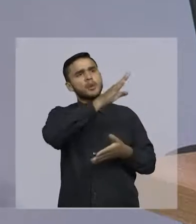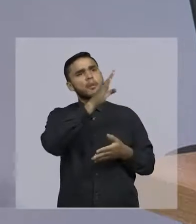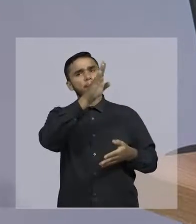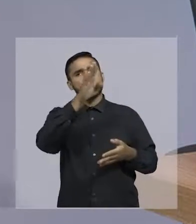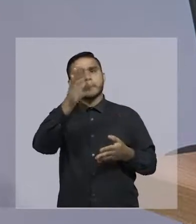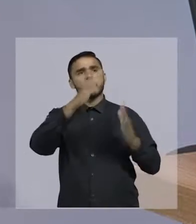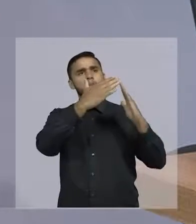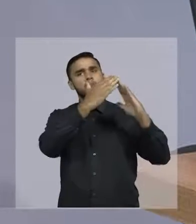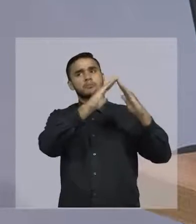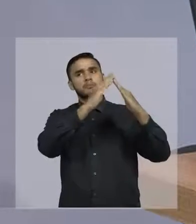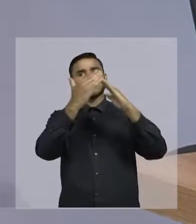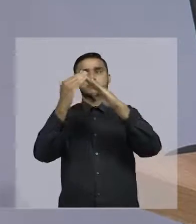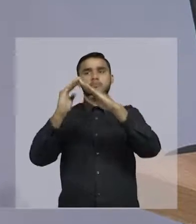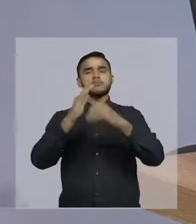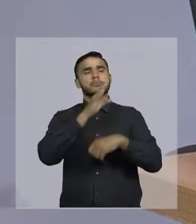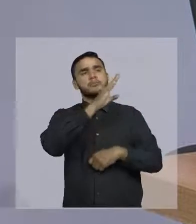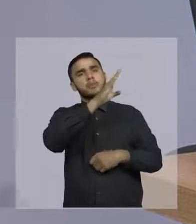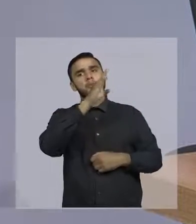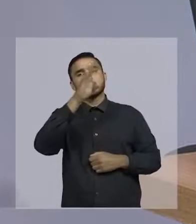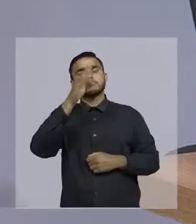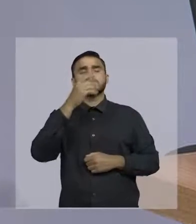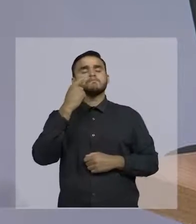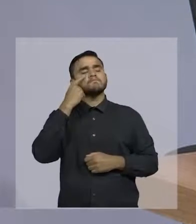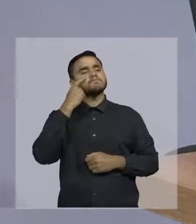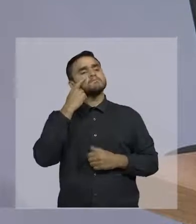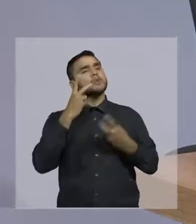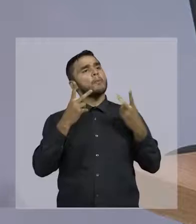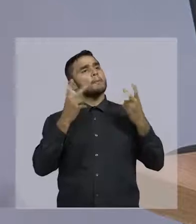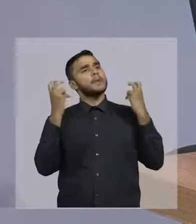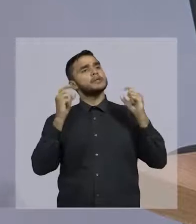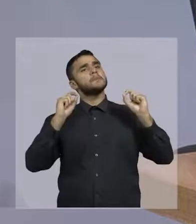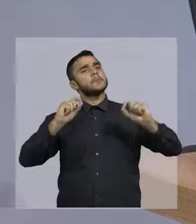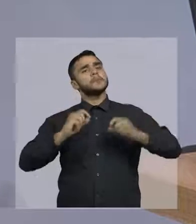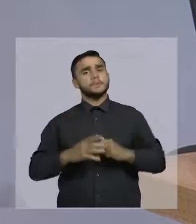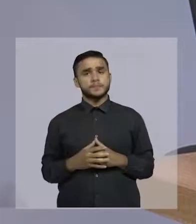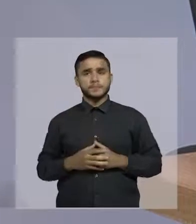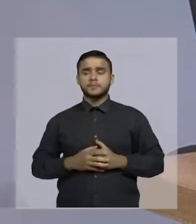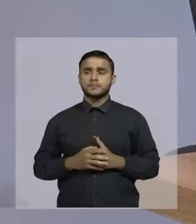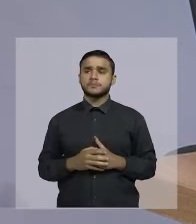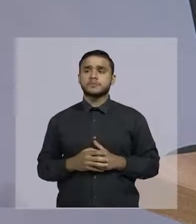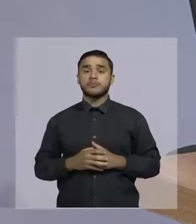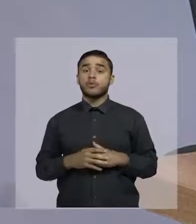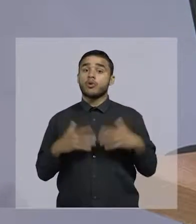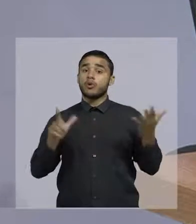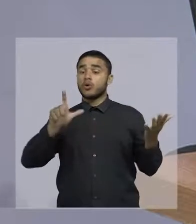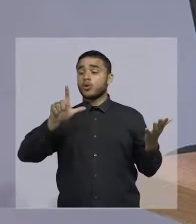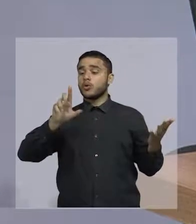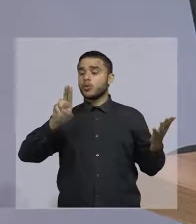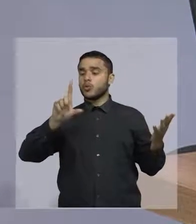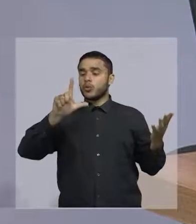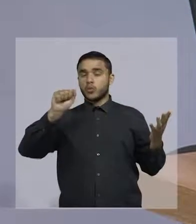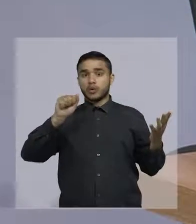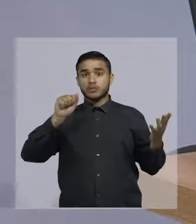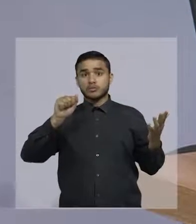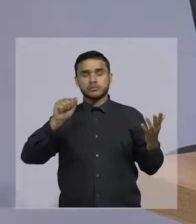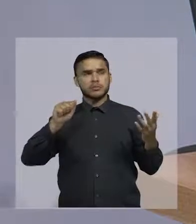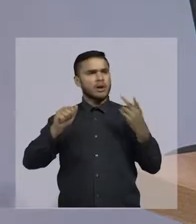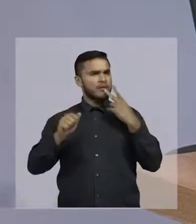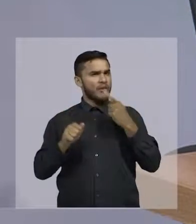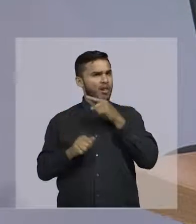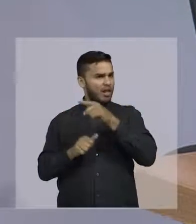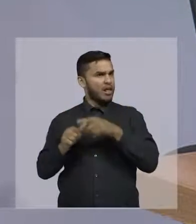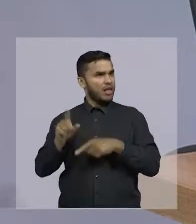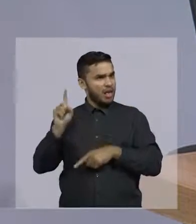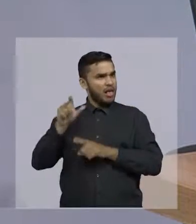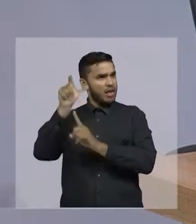somente em periferia e tal, é que o Lula, ele não é exatamente um mito, porque